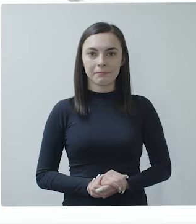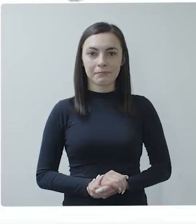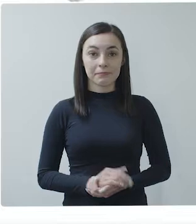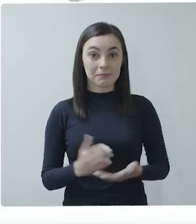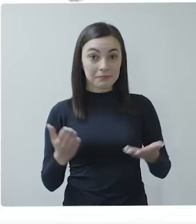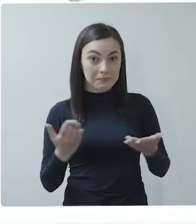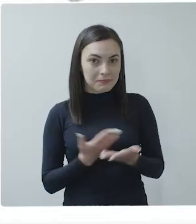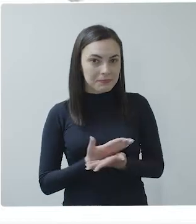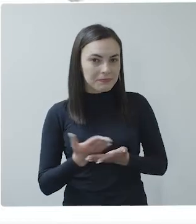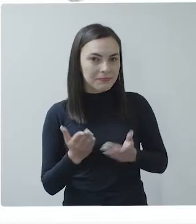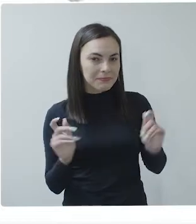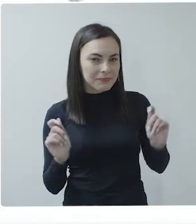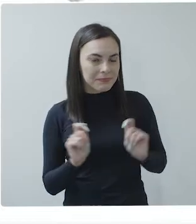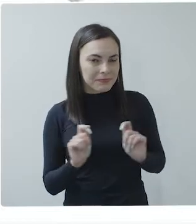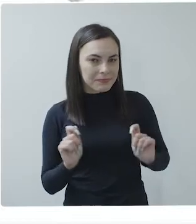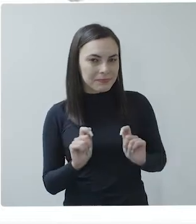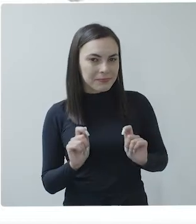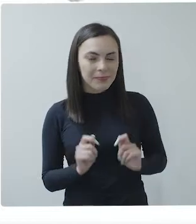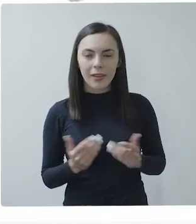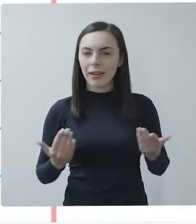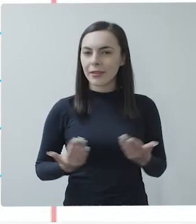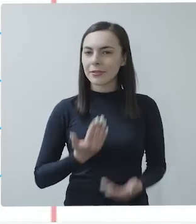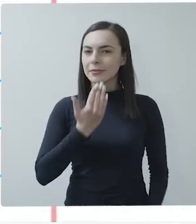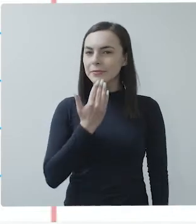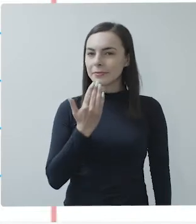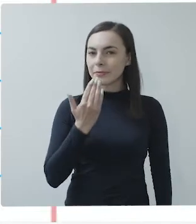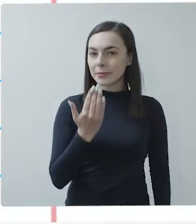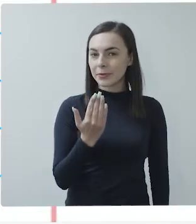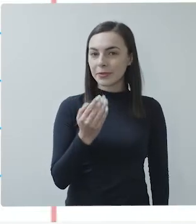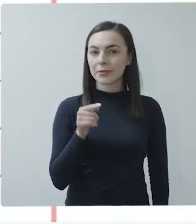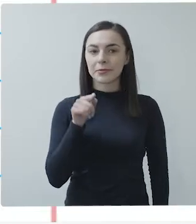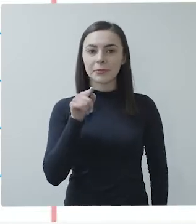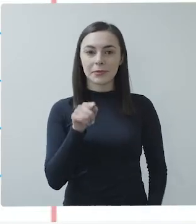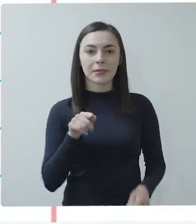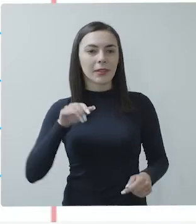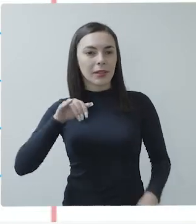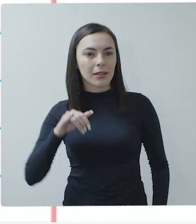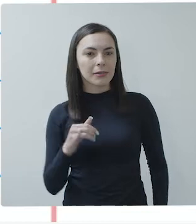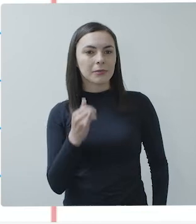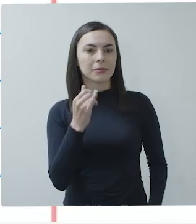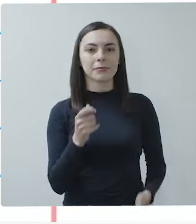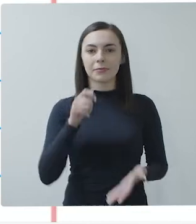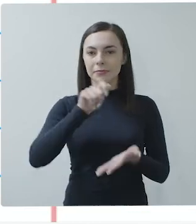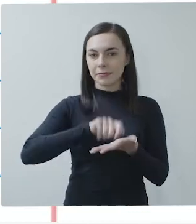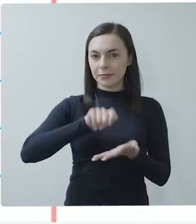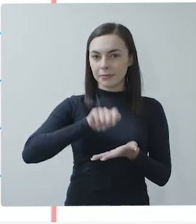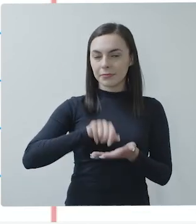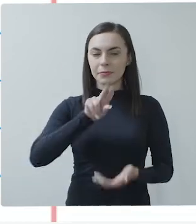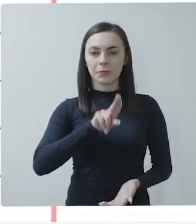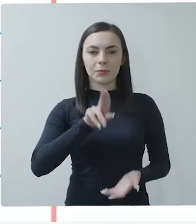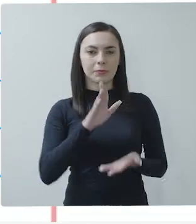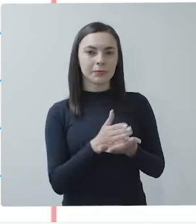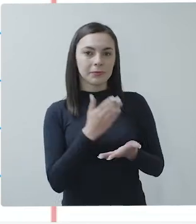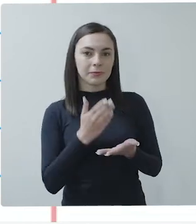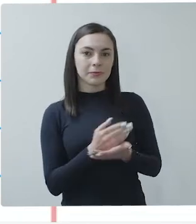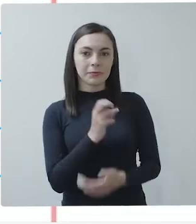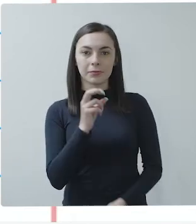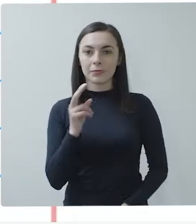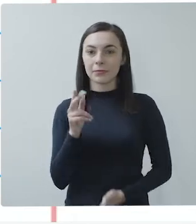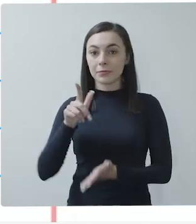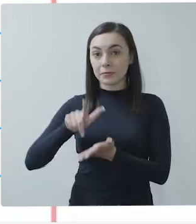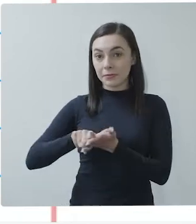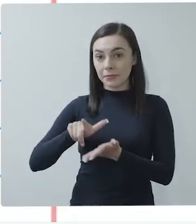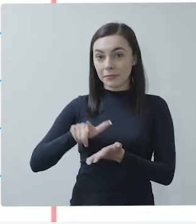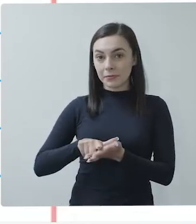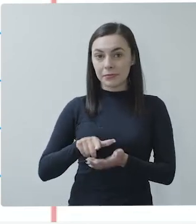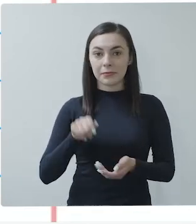Podemos começar então? Então, eu vou pedir para que vocês façam agora o registro no caderno ou na folha, colocando a